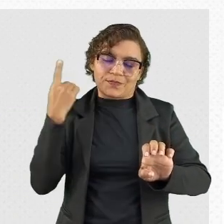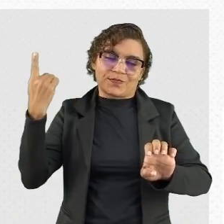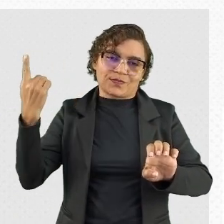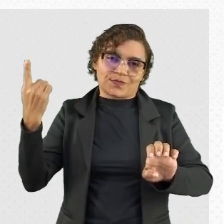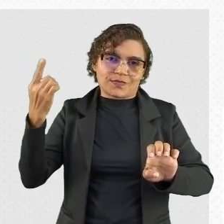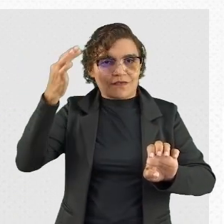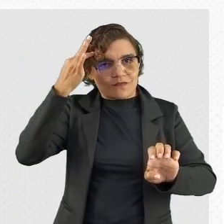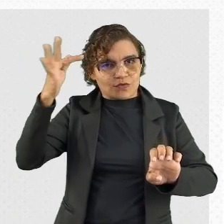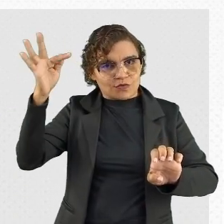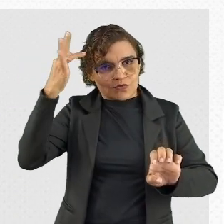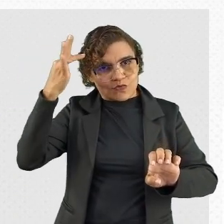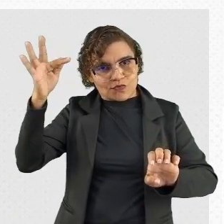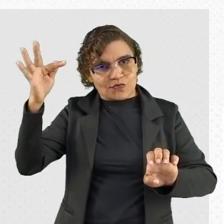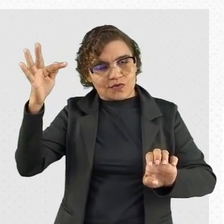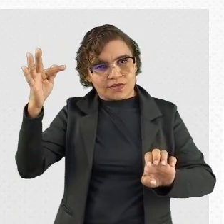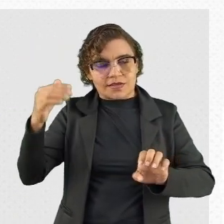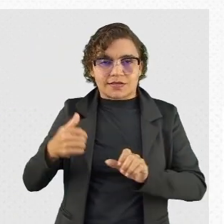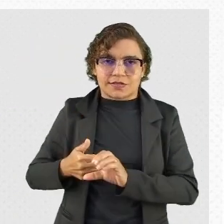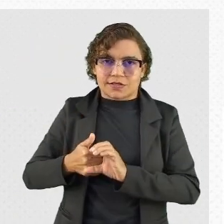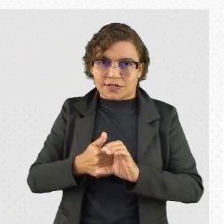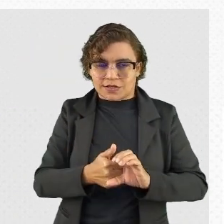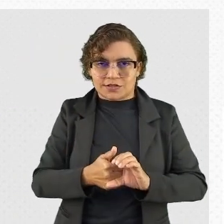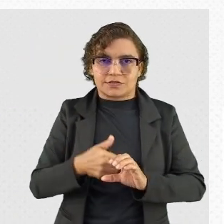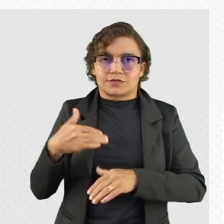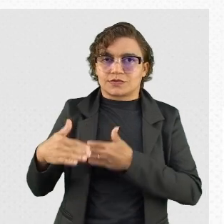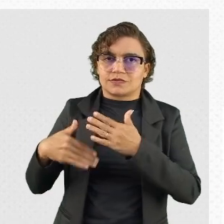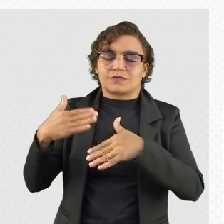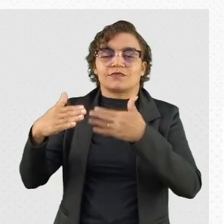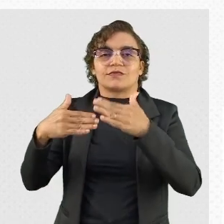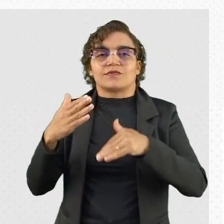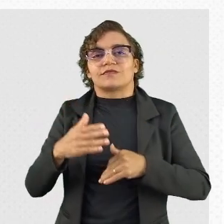da filosofia cristã desenvolvida